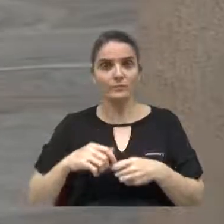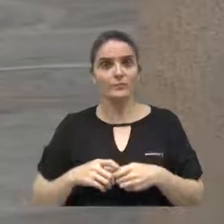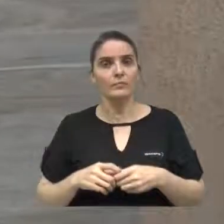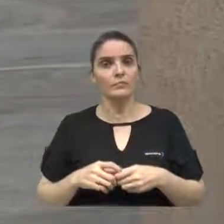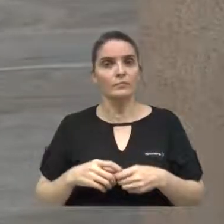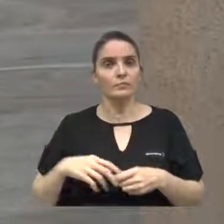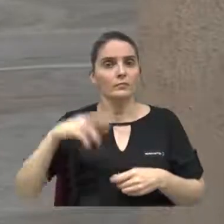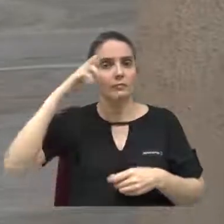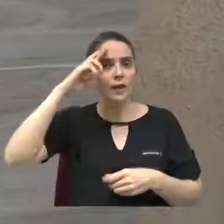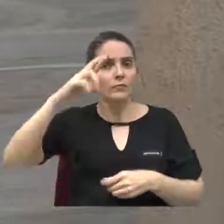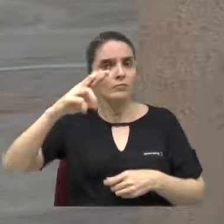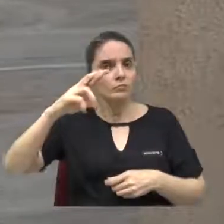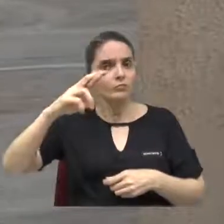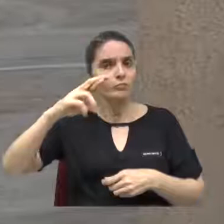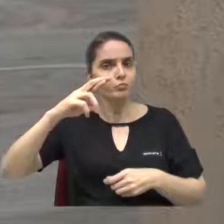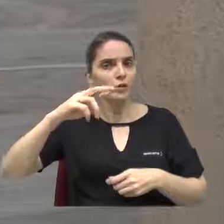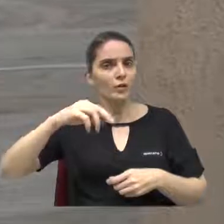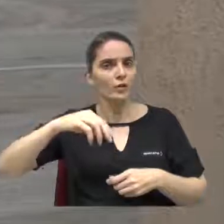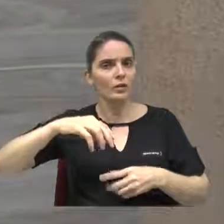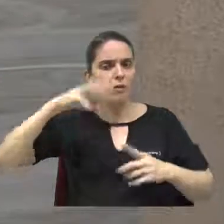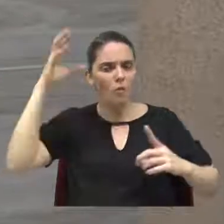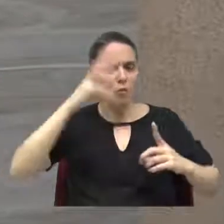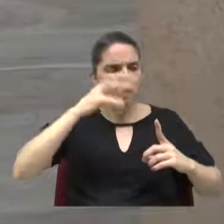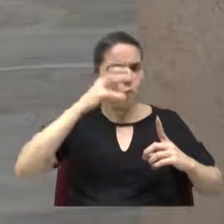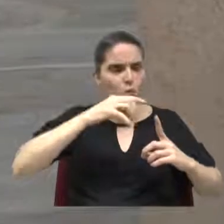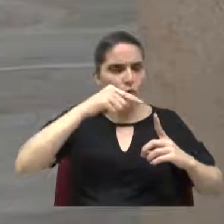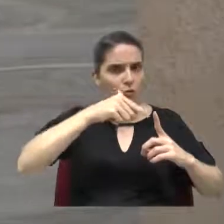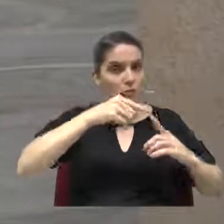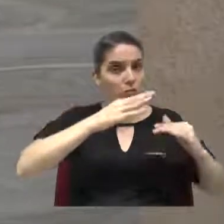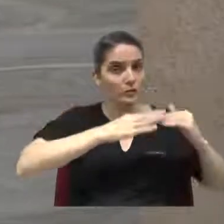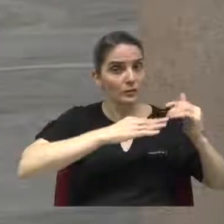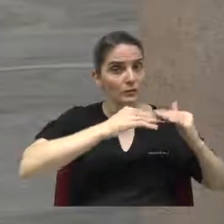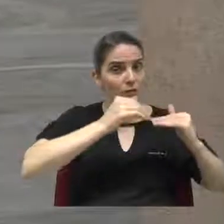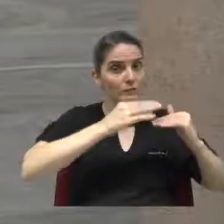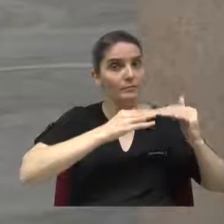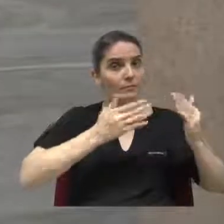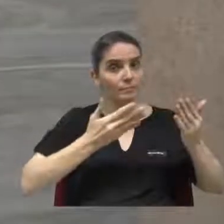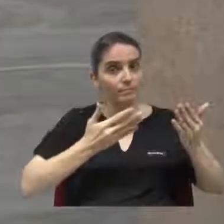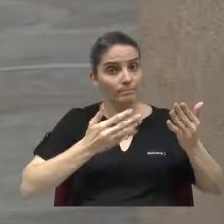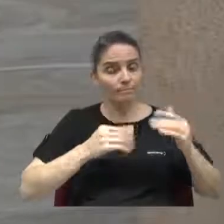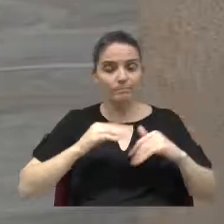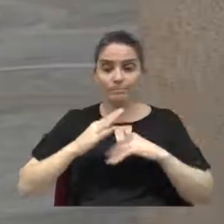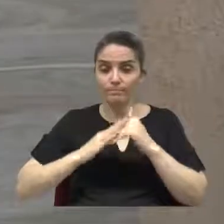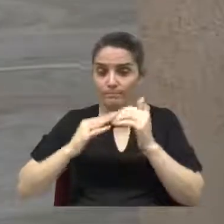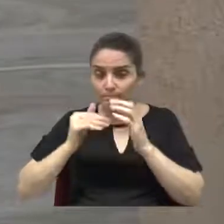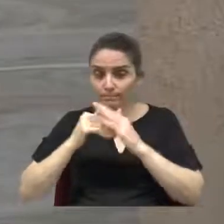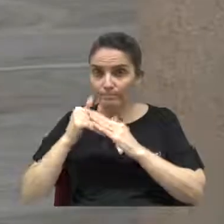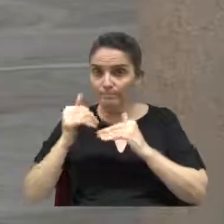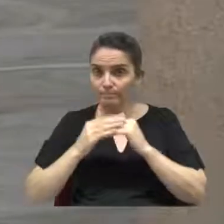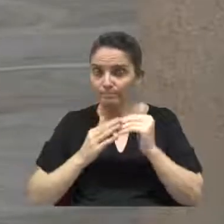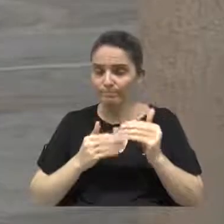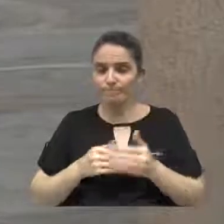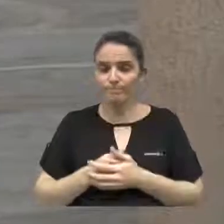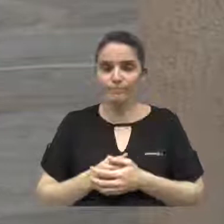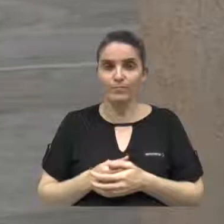em cima dos funcionários dos bancos são de metas a serem